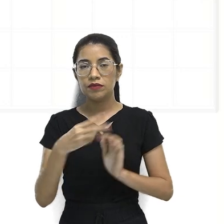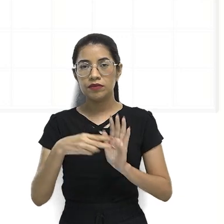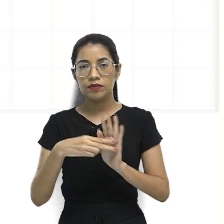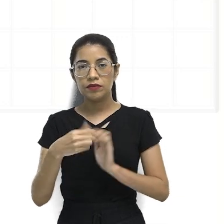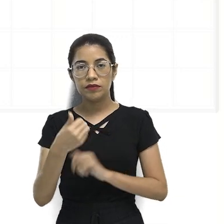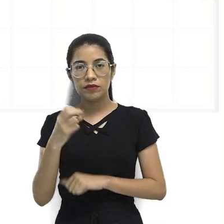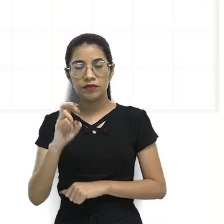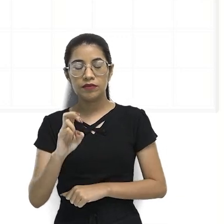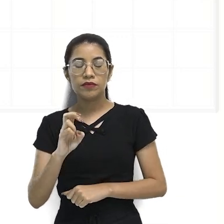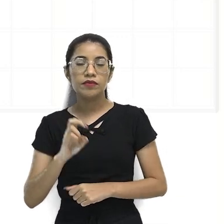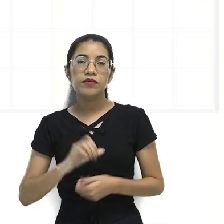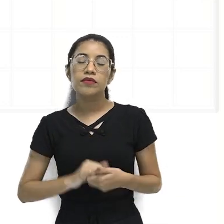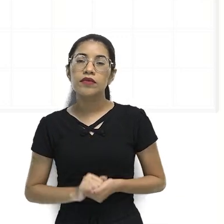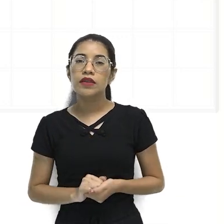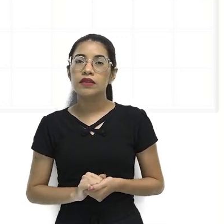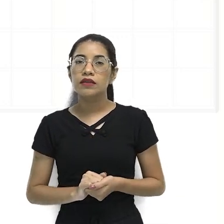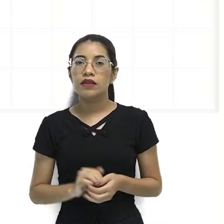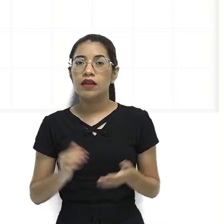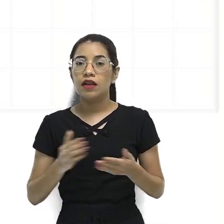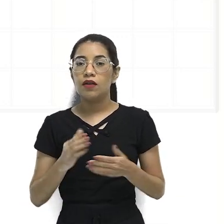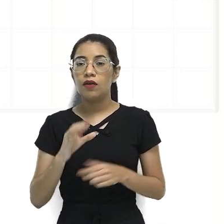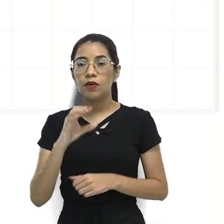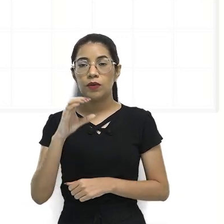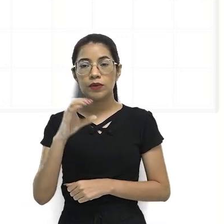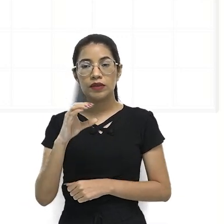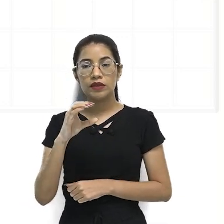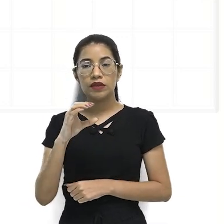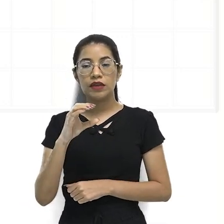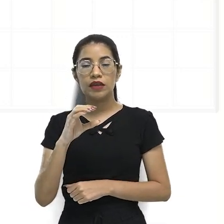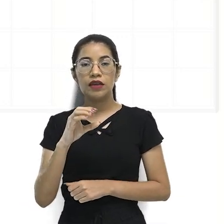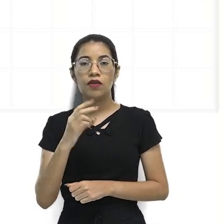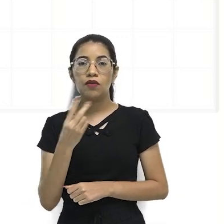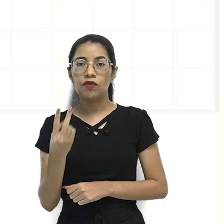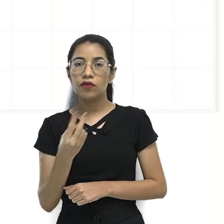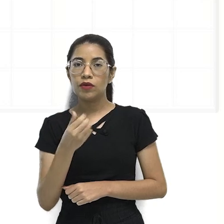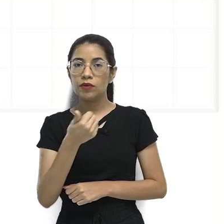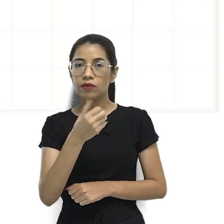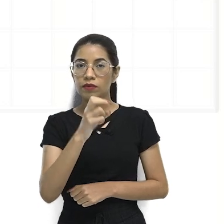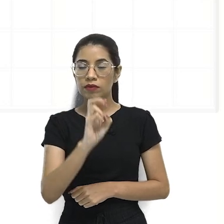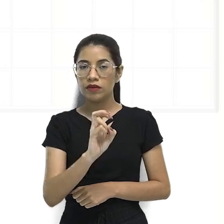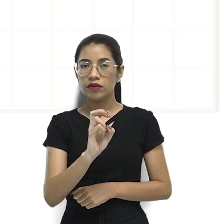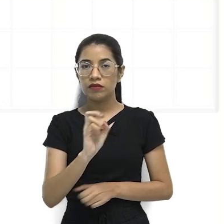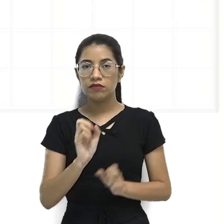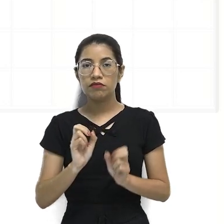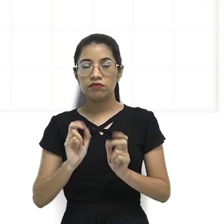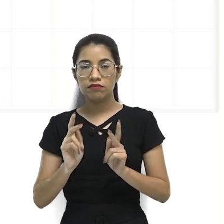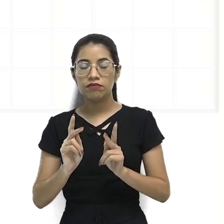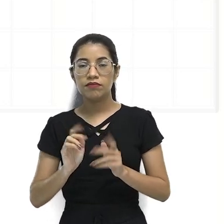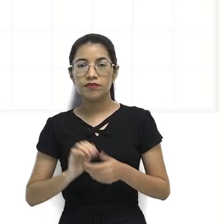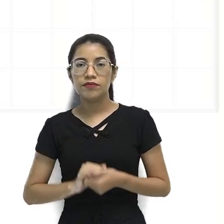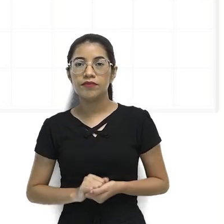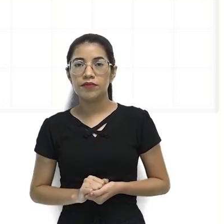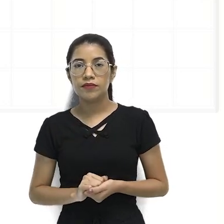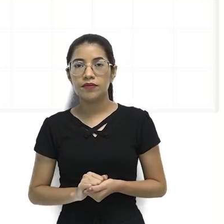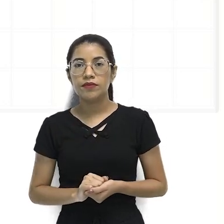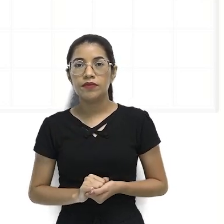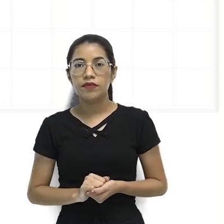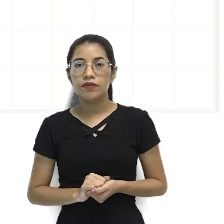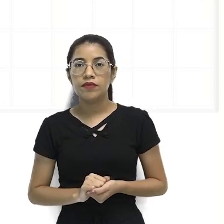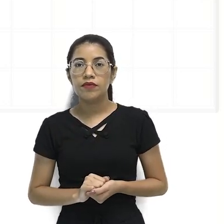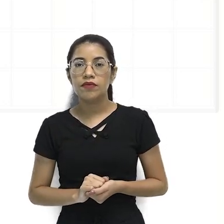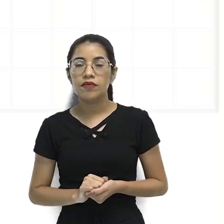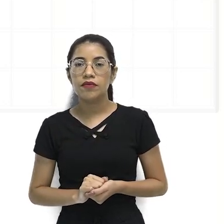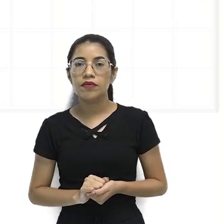15. Então agora eu estou em C e C vale 15. Bacana? Vamos